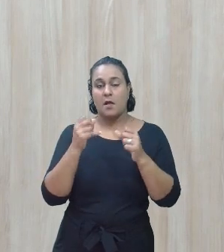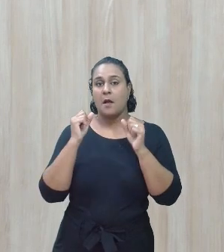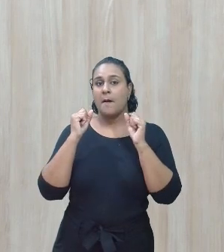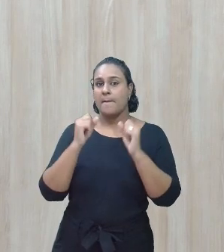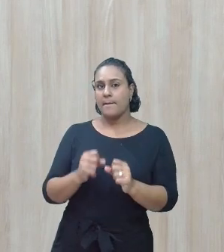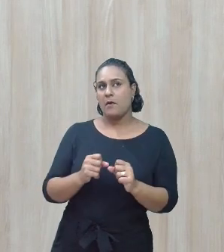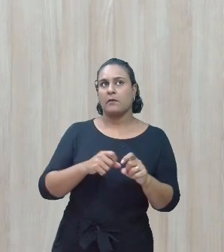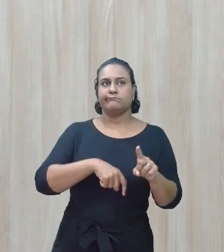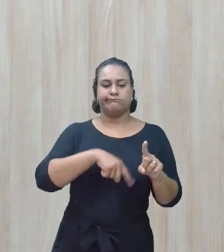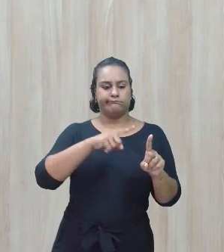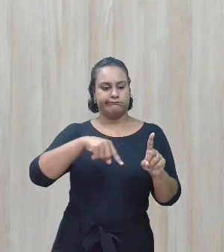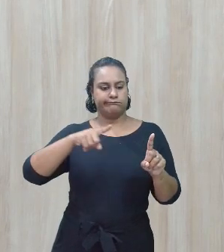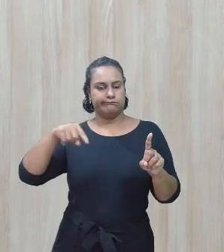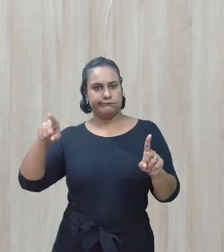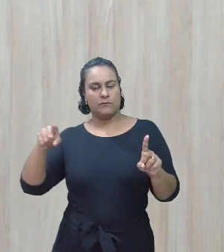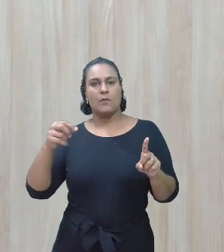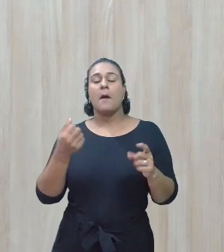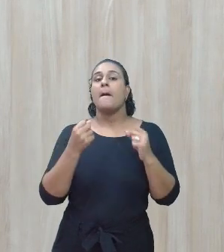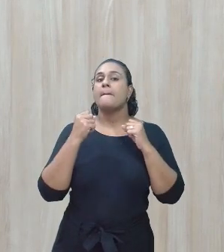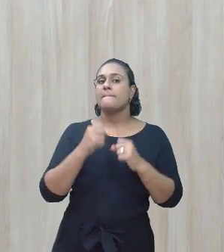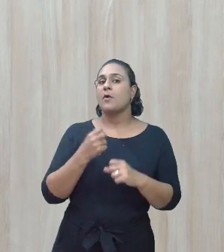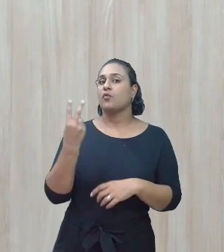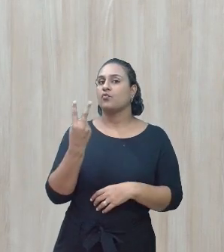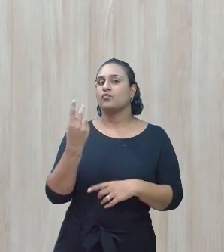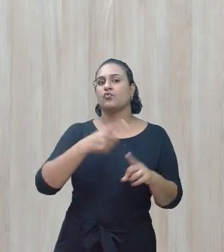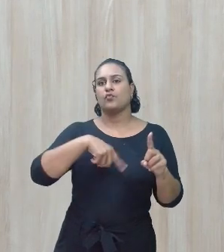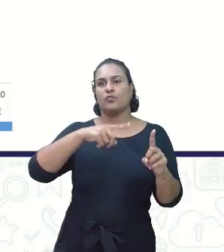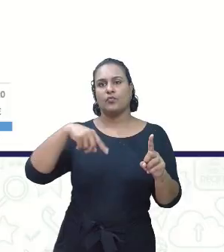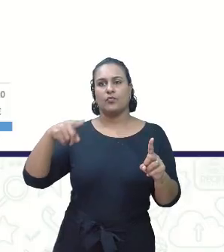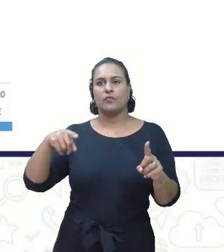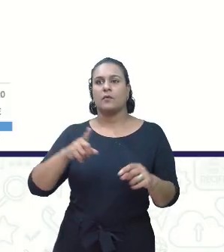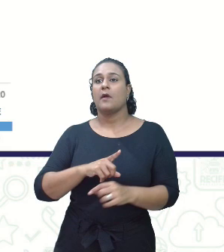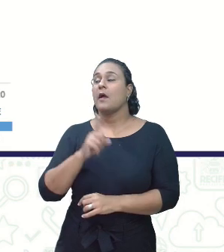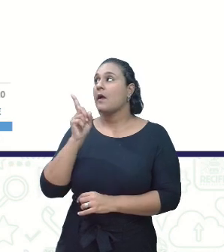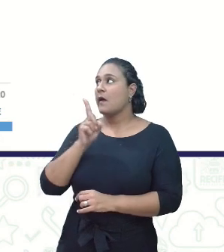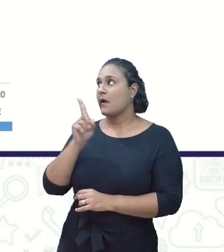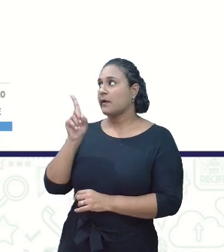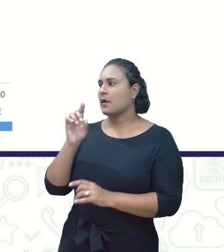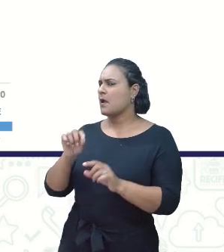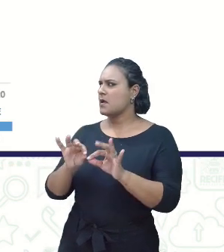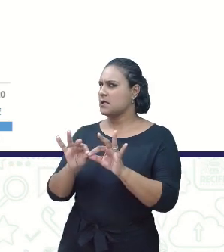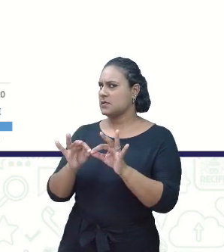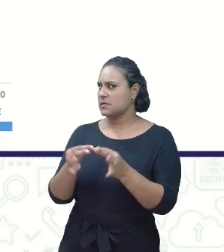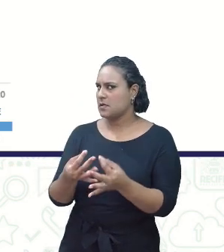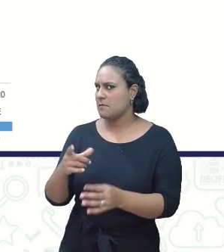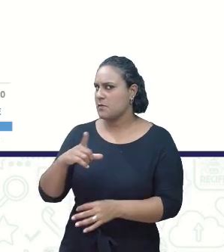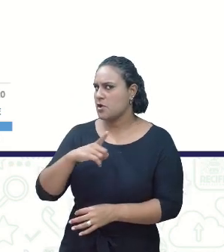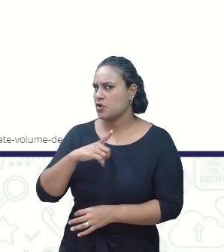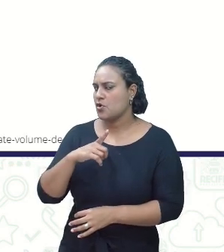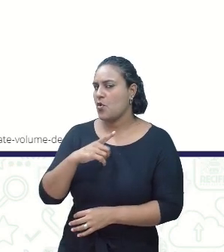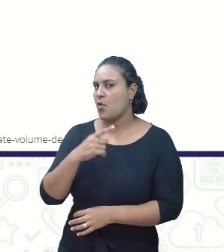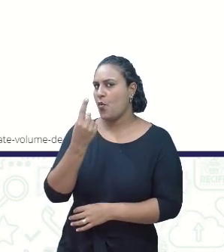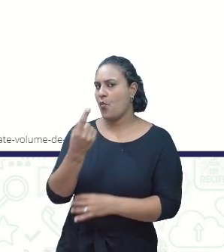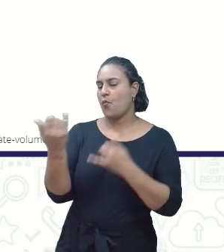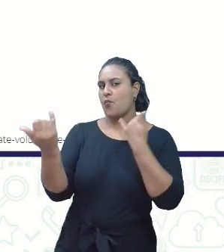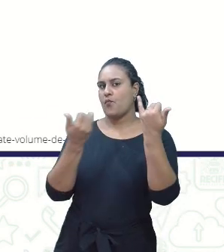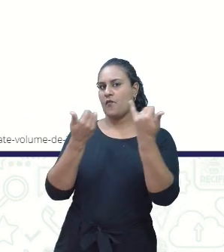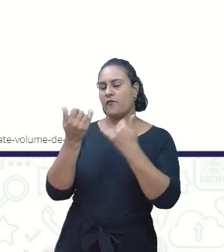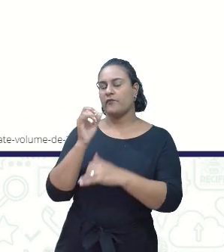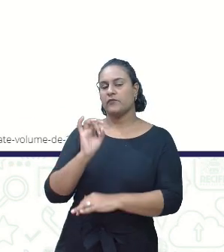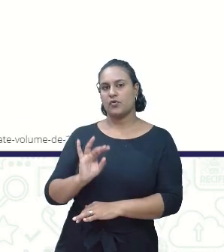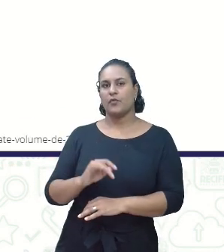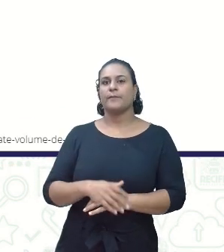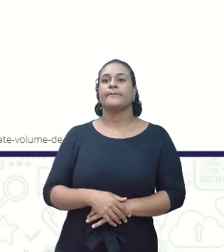única variável, com duas. O gráfico de linhas agora, ó, aqui é simples, só tem uma informação. Agora a gente